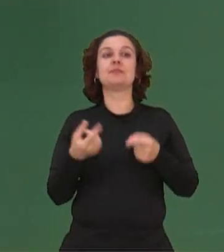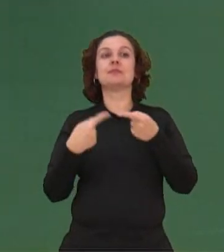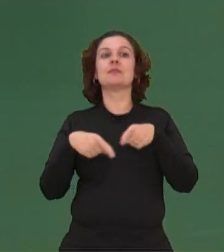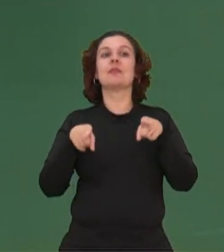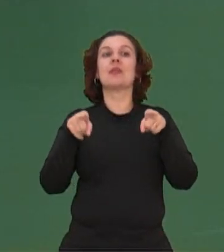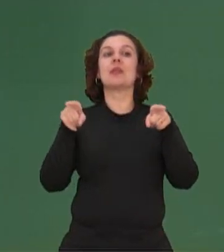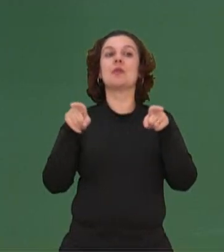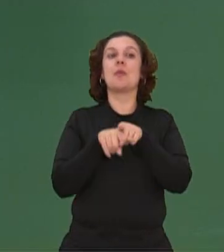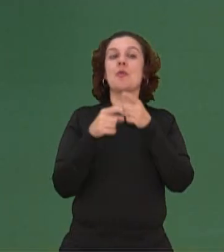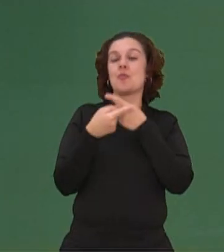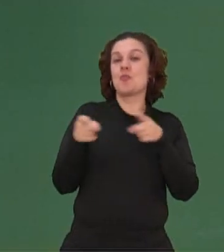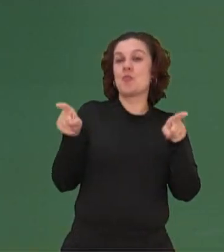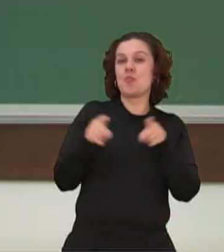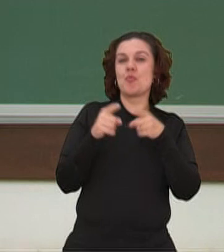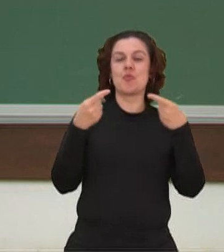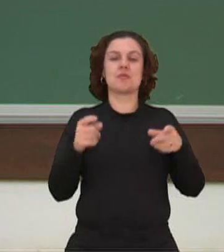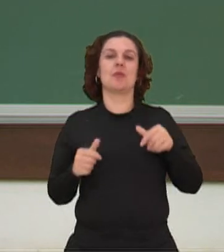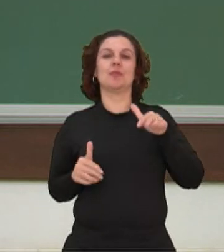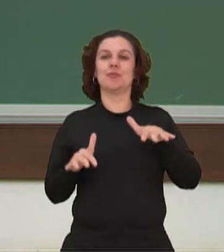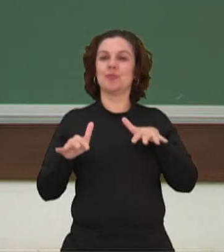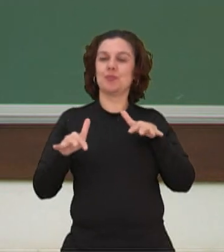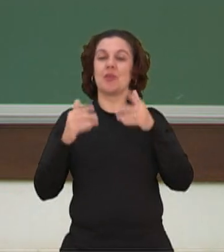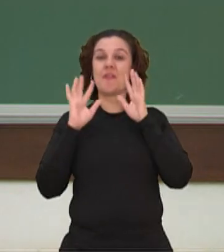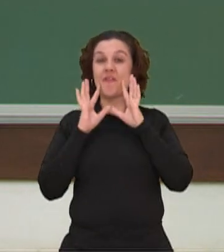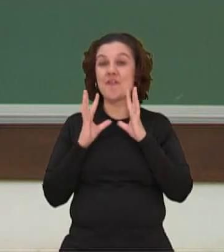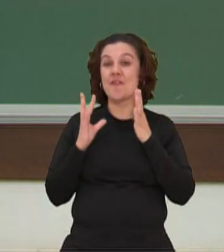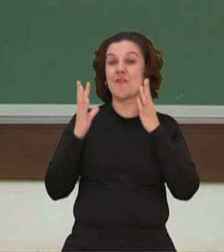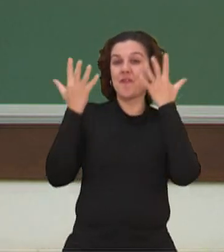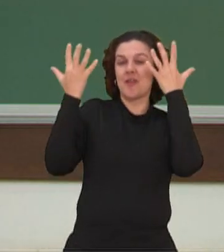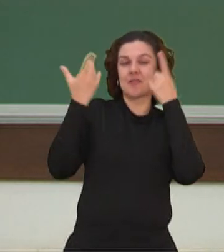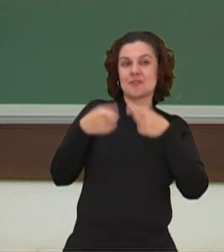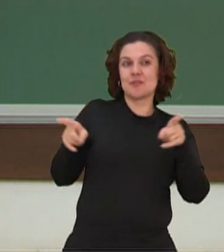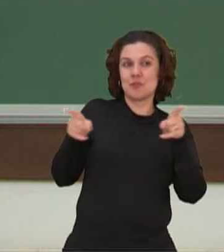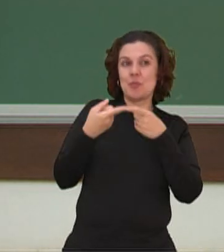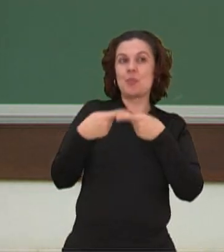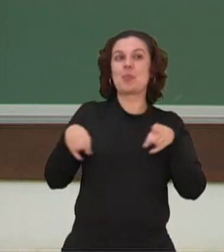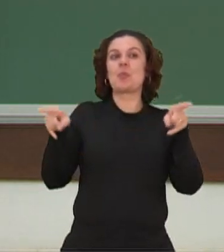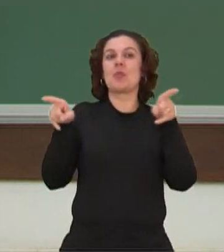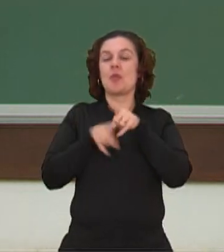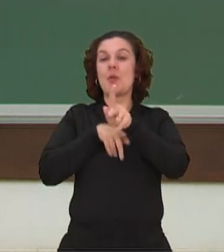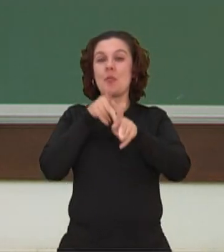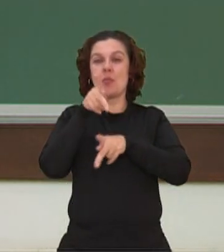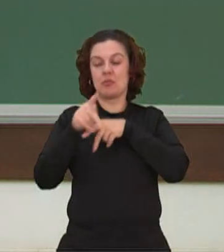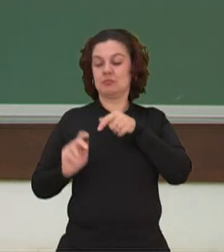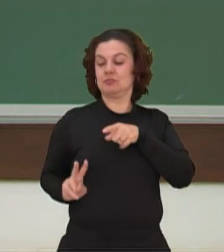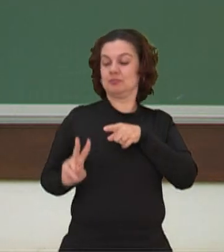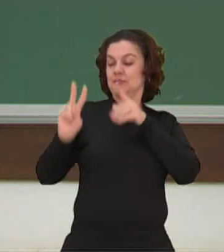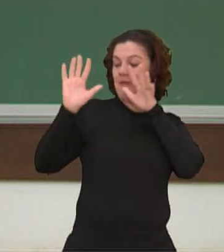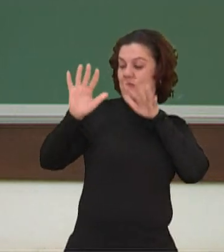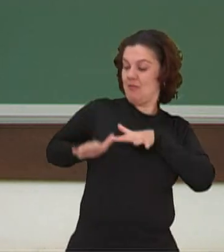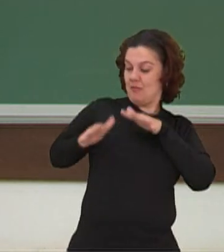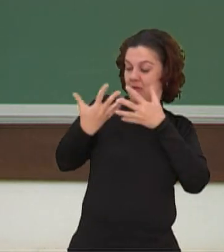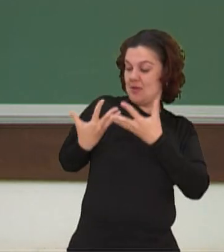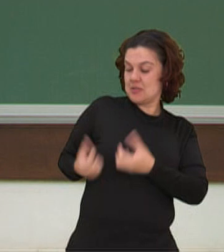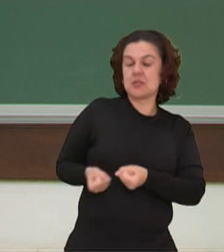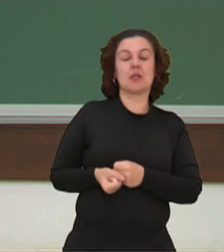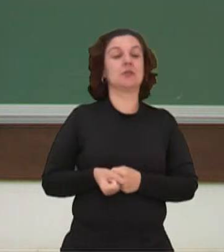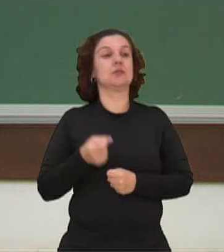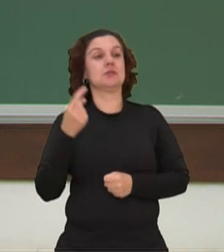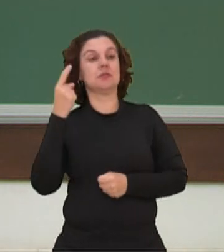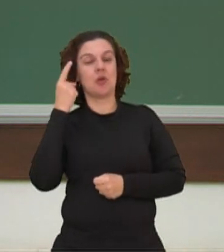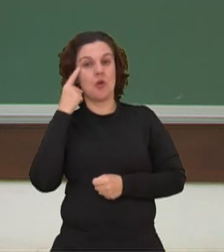disso, ritmos musicais e festividades populares também foram valorizados. Então,